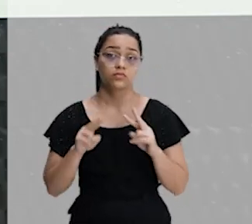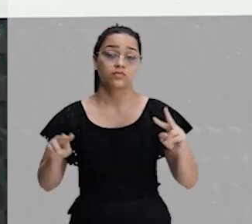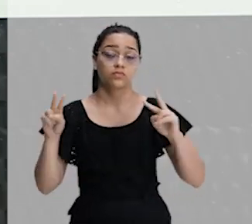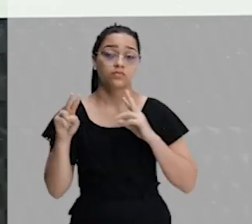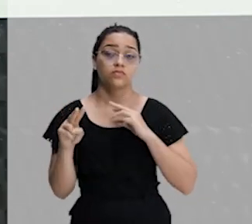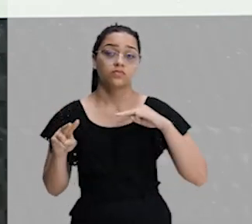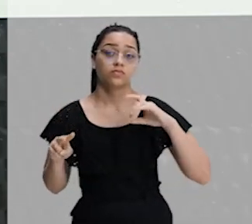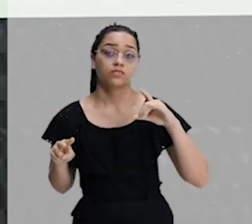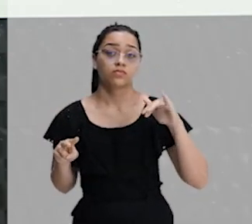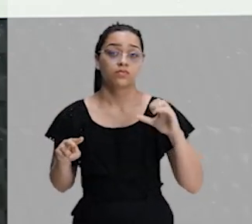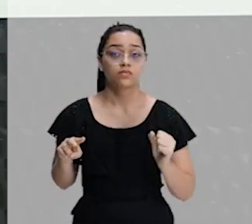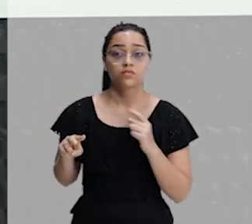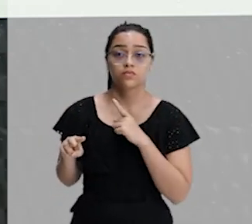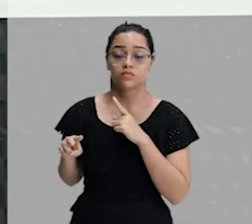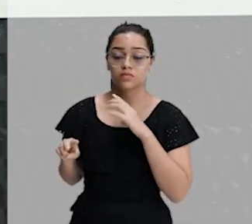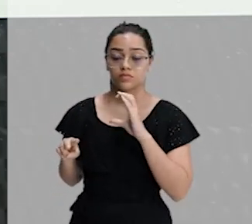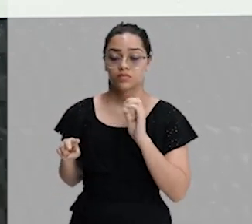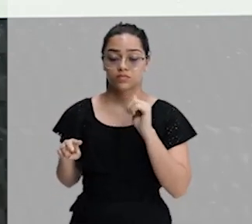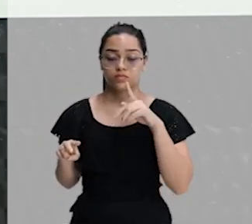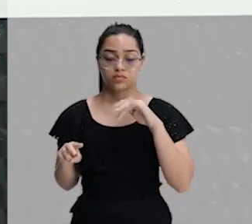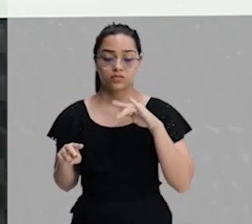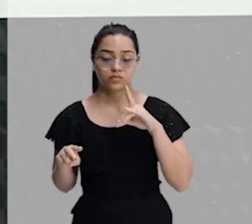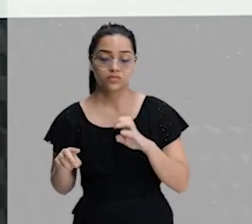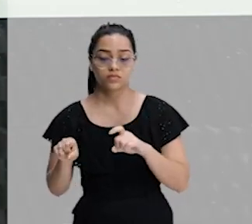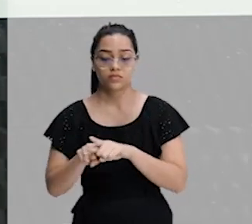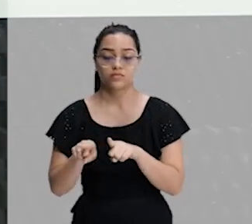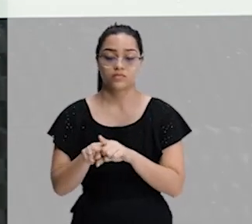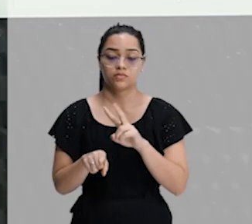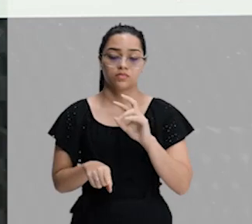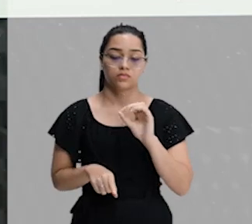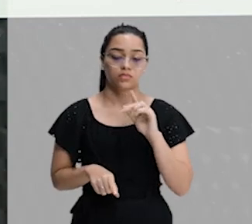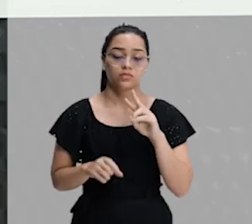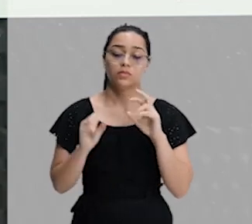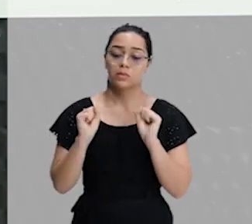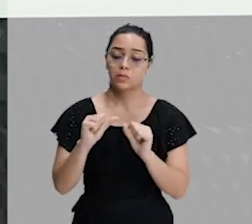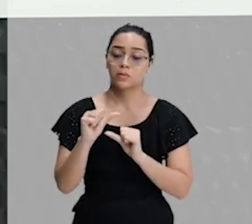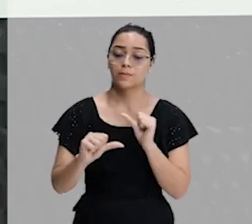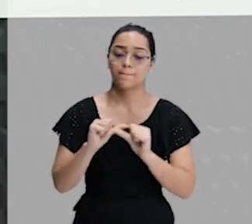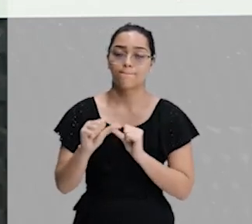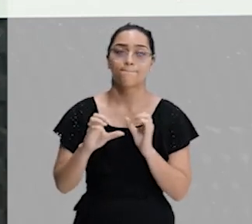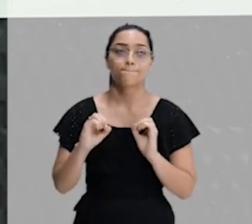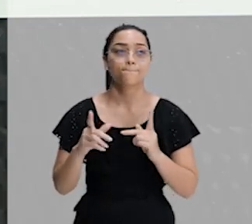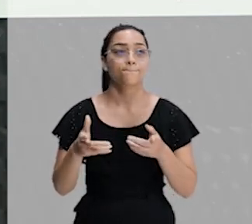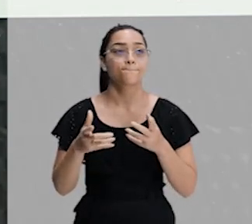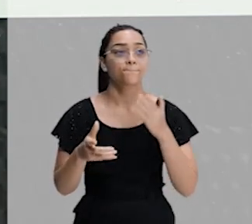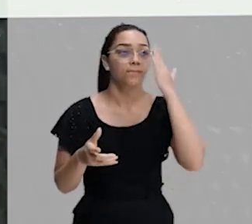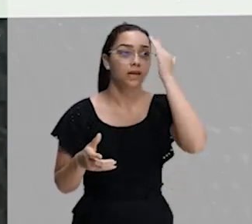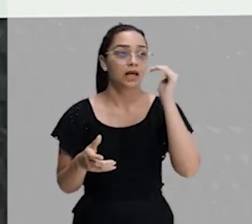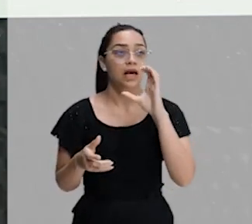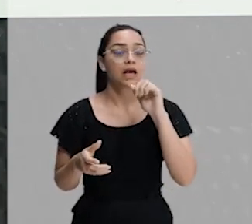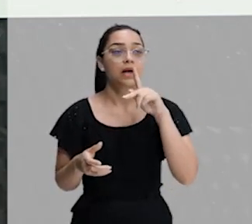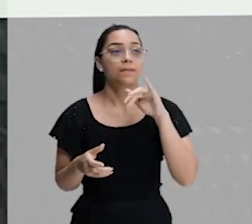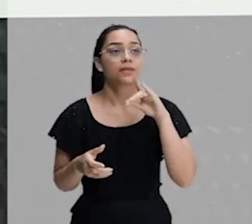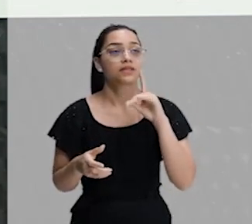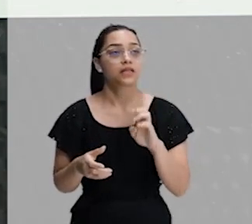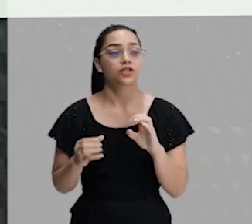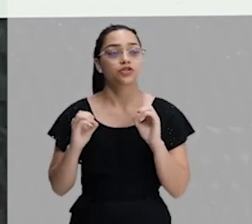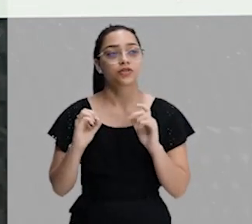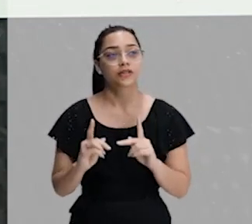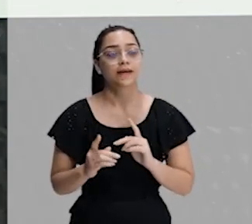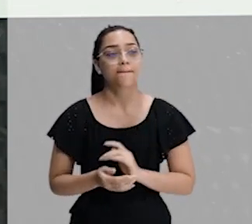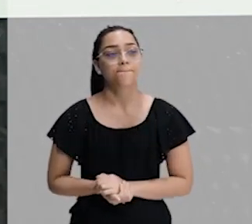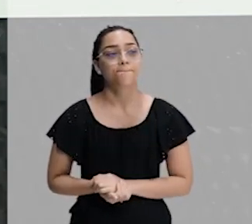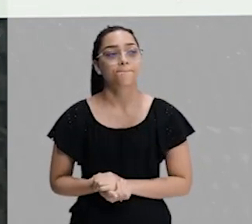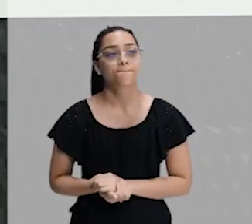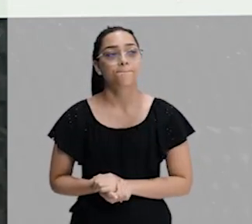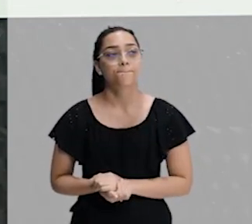entre medidas de capacidade e medida de volume. A gente poder fazer as transformações. Então, ele quer saber a capacidade. Beleza. Mas